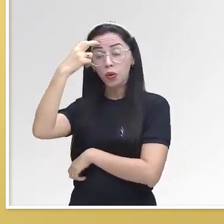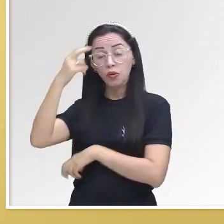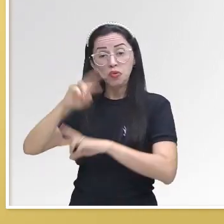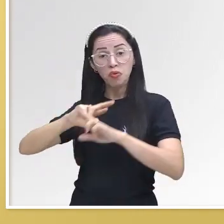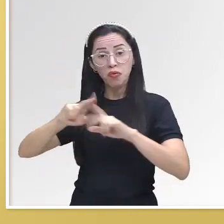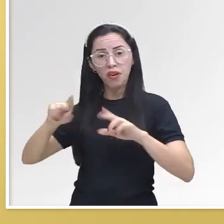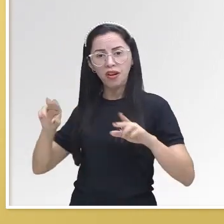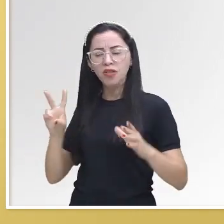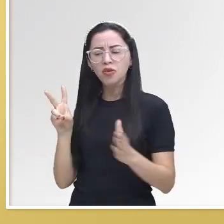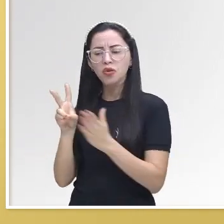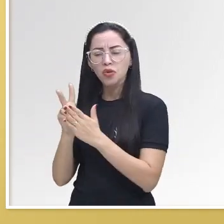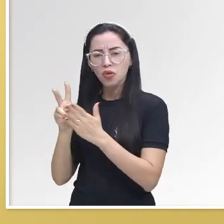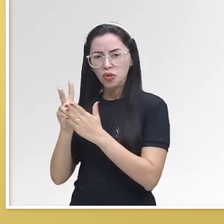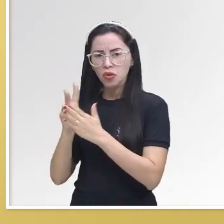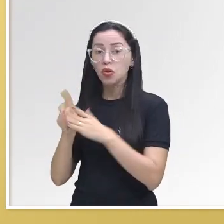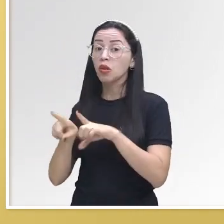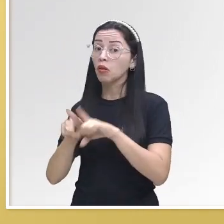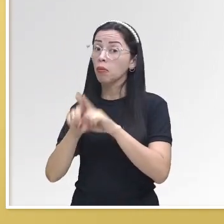quilombolas.